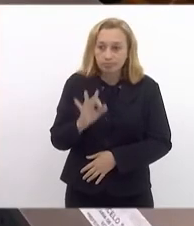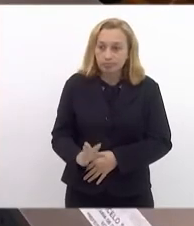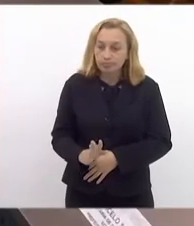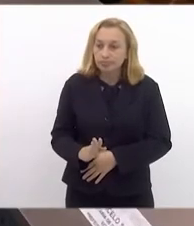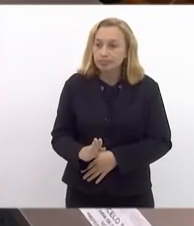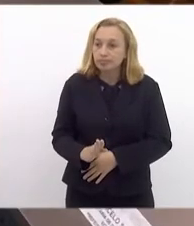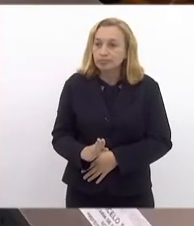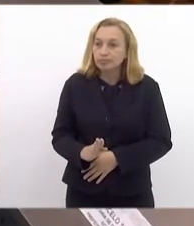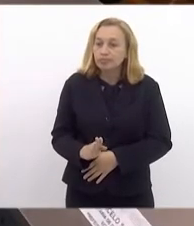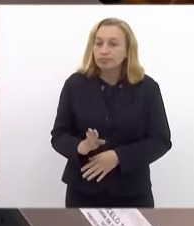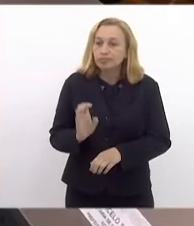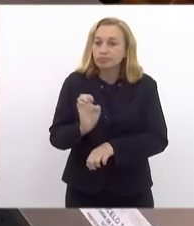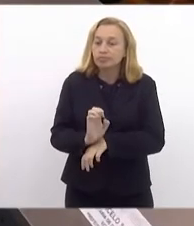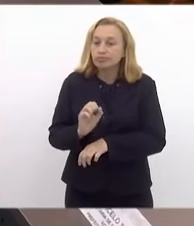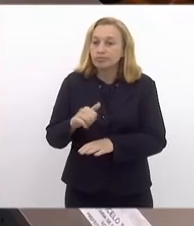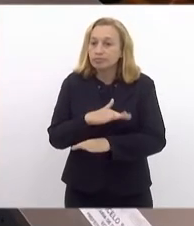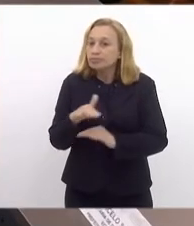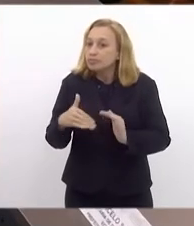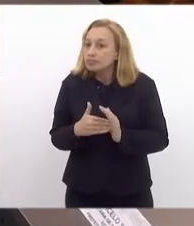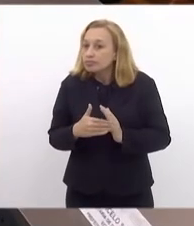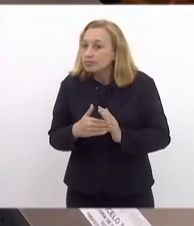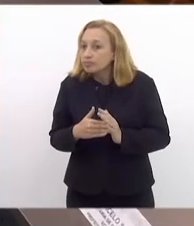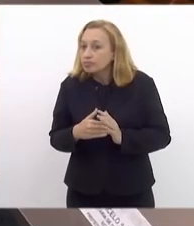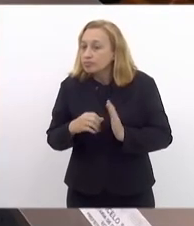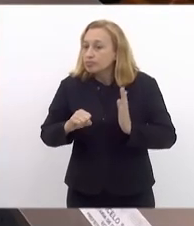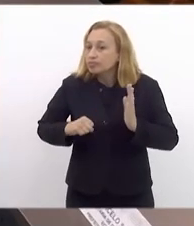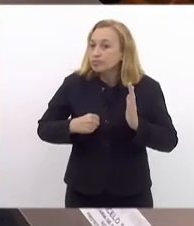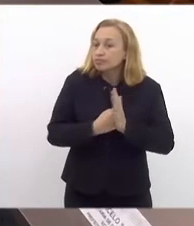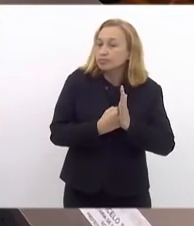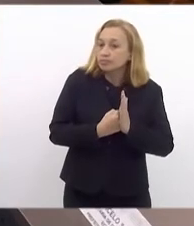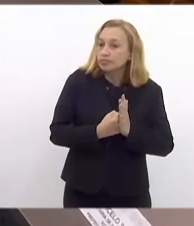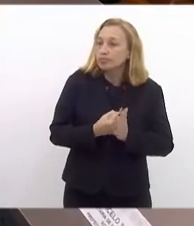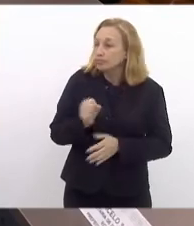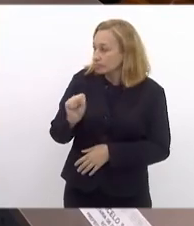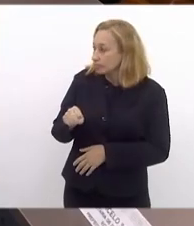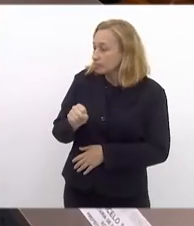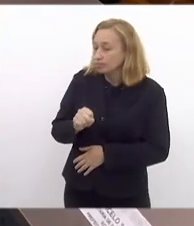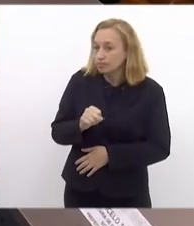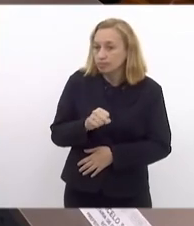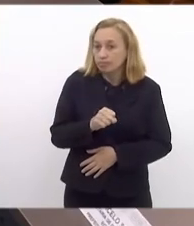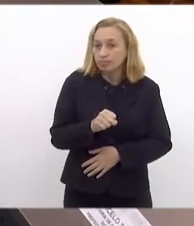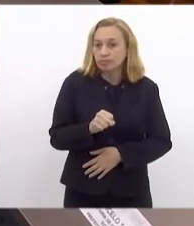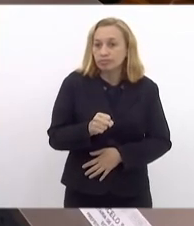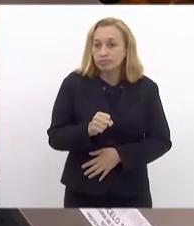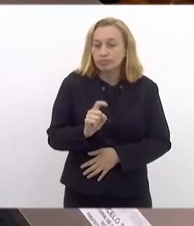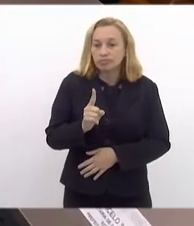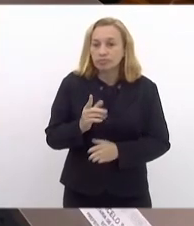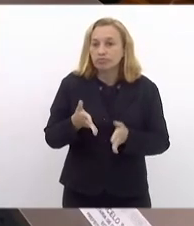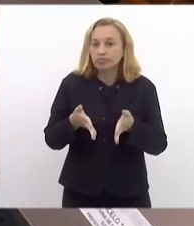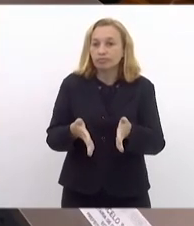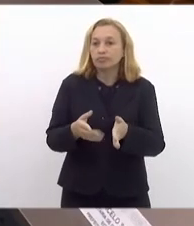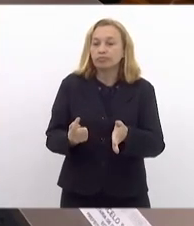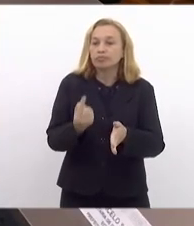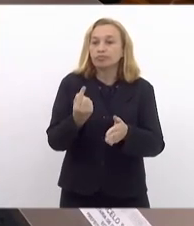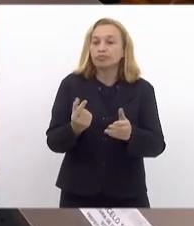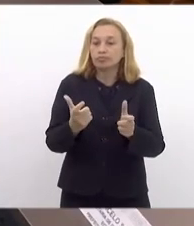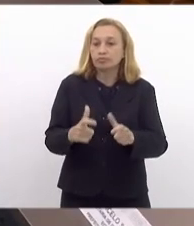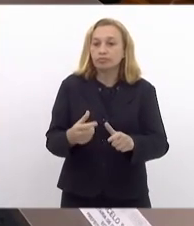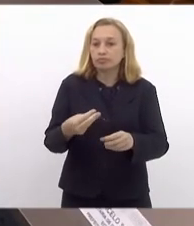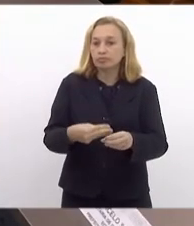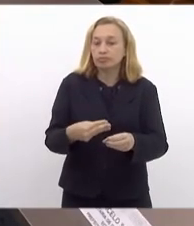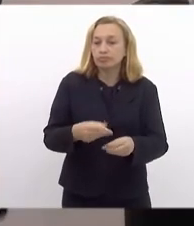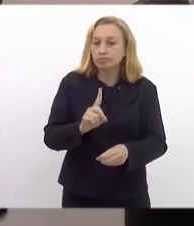em relação ao estado inteiro né a flor Impacto relativo a gente não cabe ser específico de